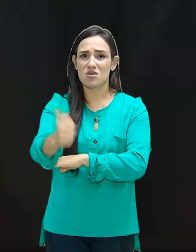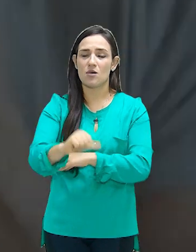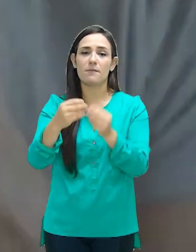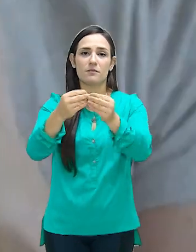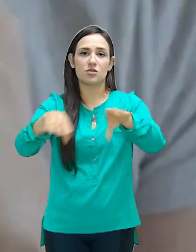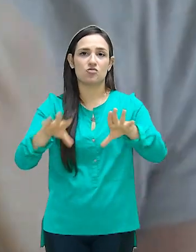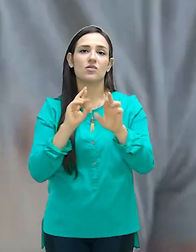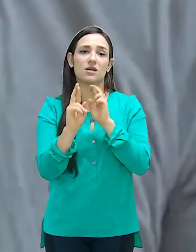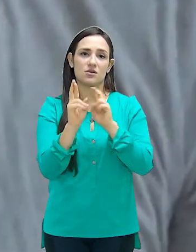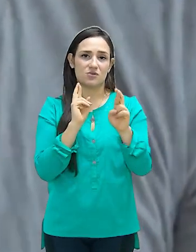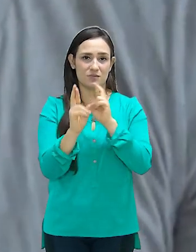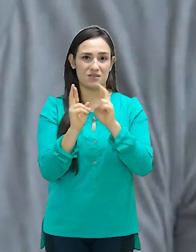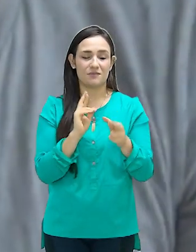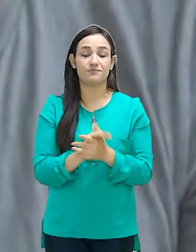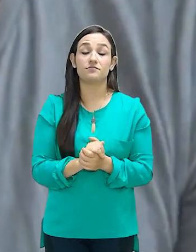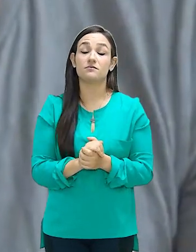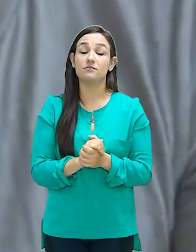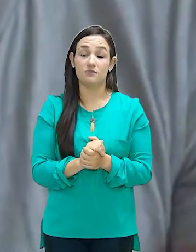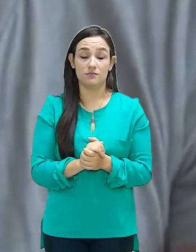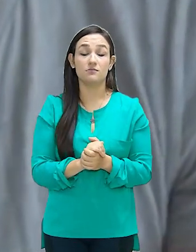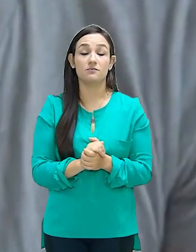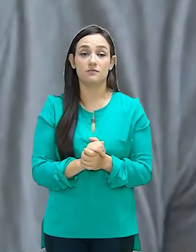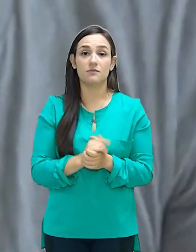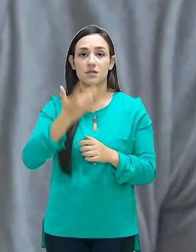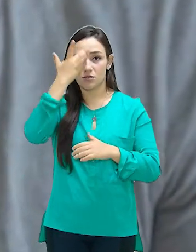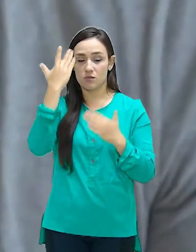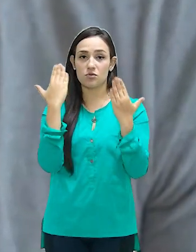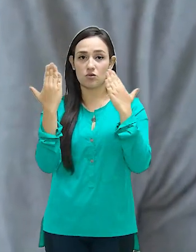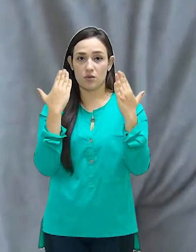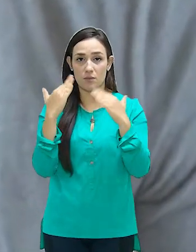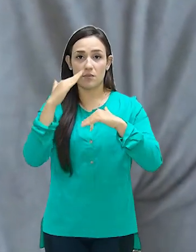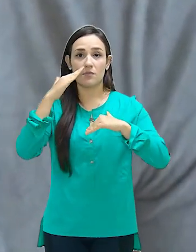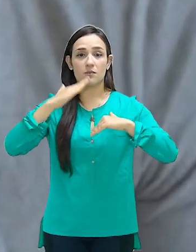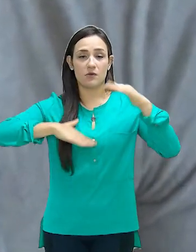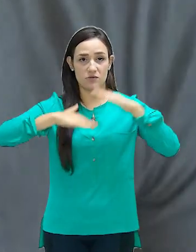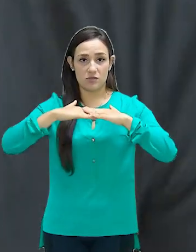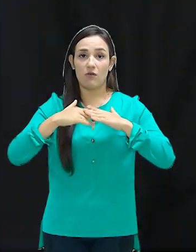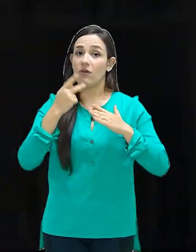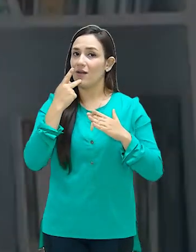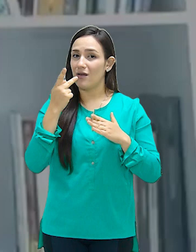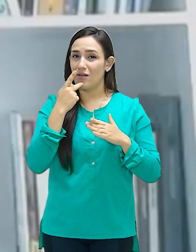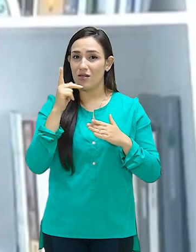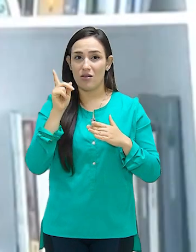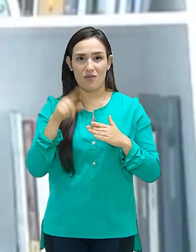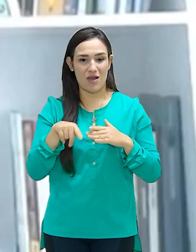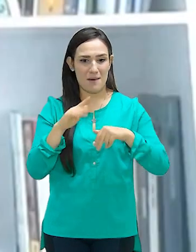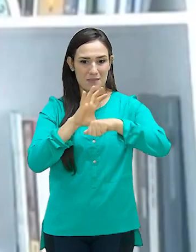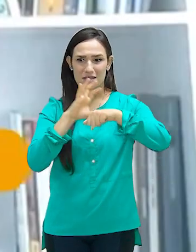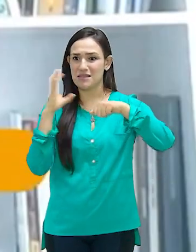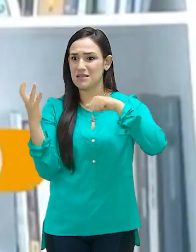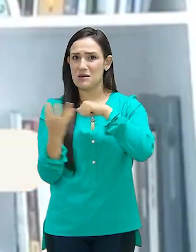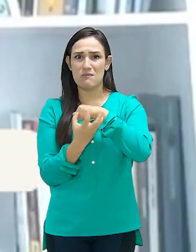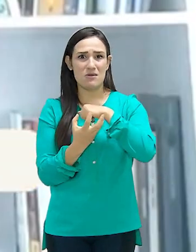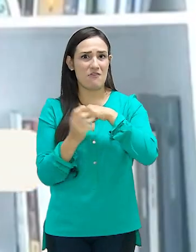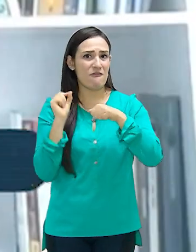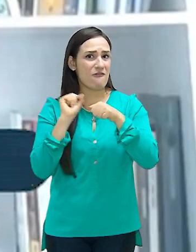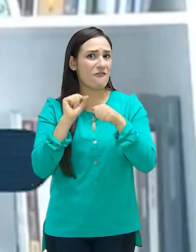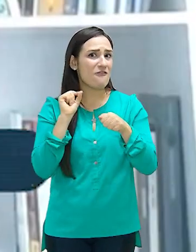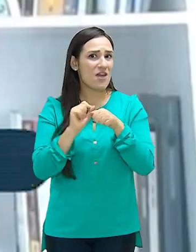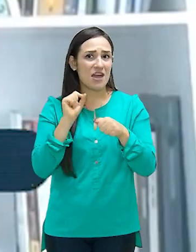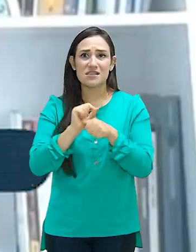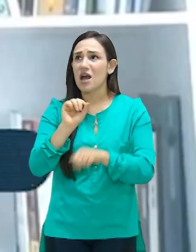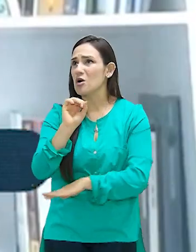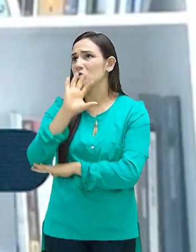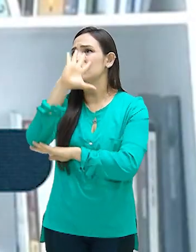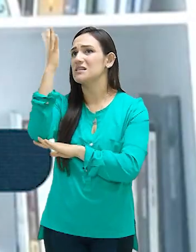relacionamento. Especialistas afirmam que os problemas de um casal não surgem da noite para o dia. Não é a pandemia que cria as dificuldades de